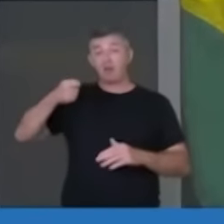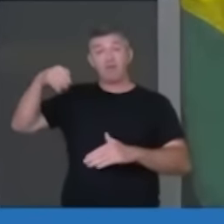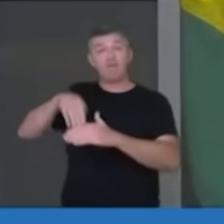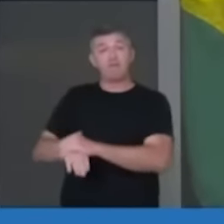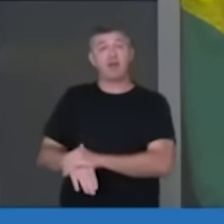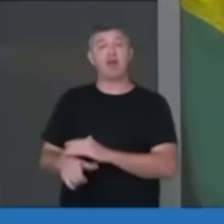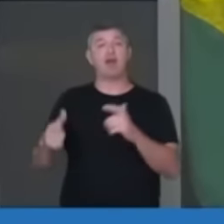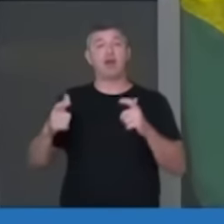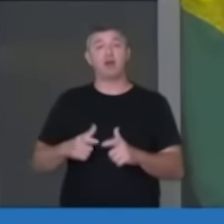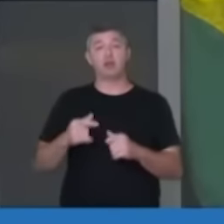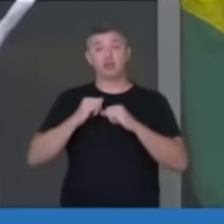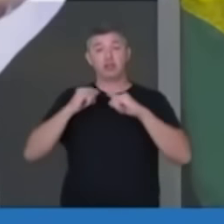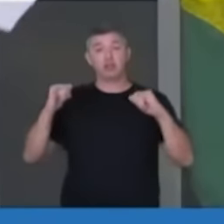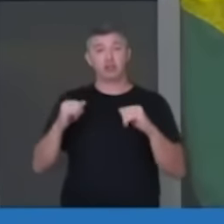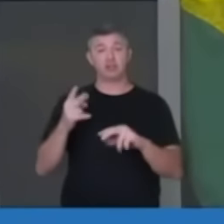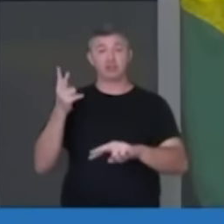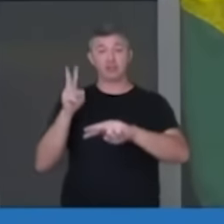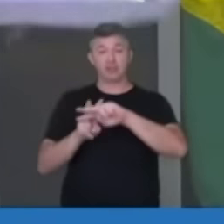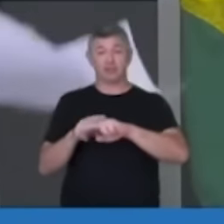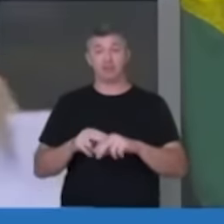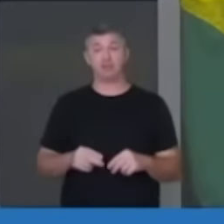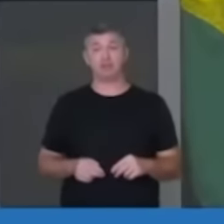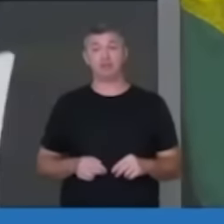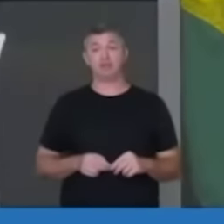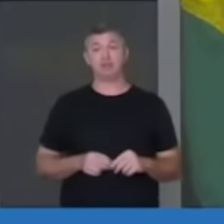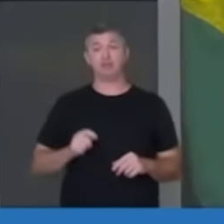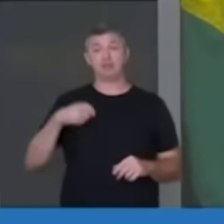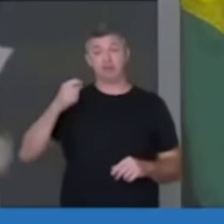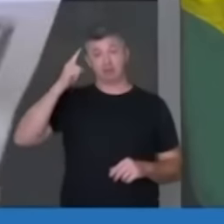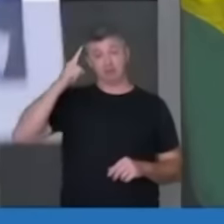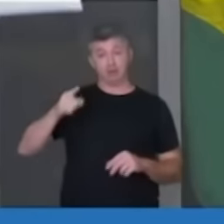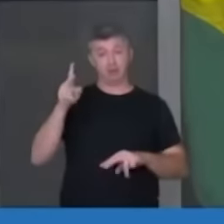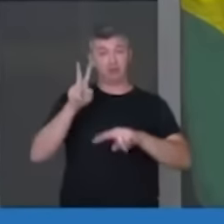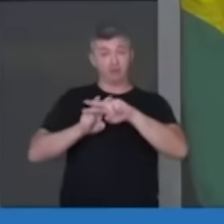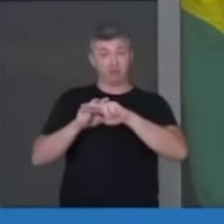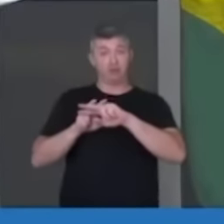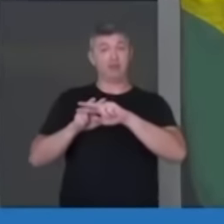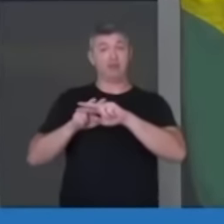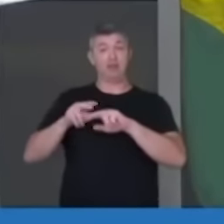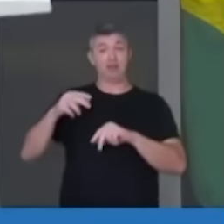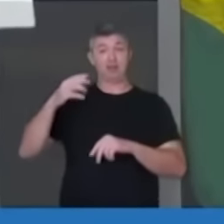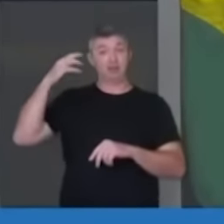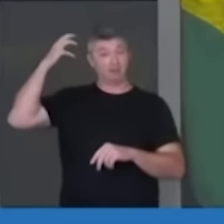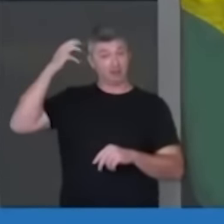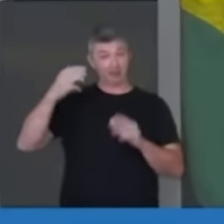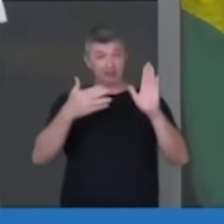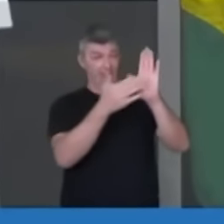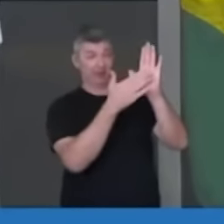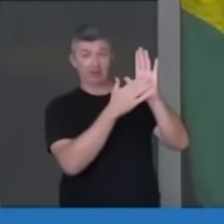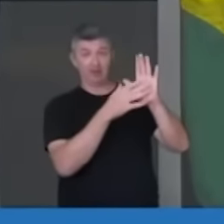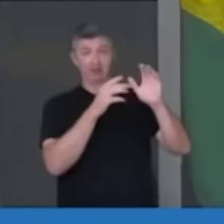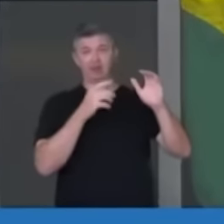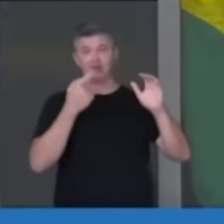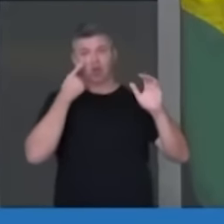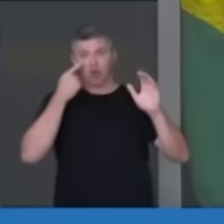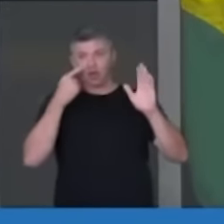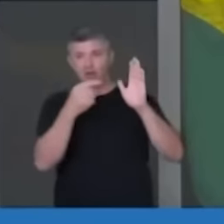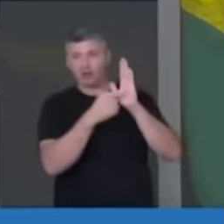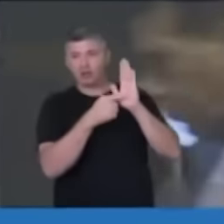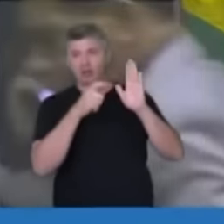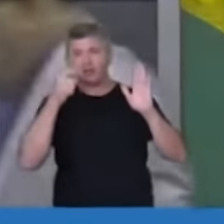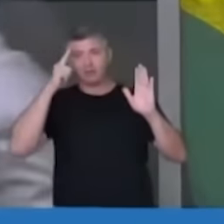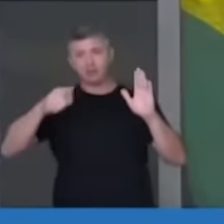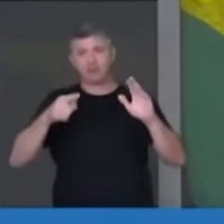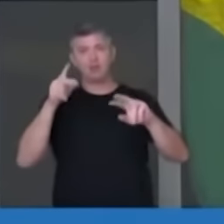com esta notícia da prisão de que quem mandou matar Maria tá aqui olha comunistas tá aqui quem mandou